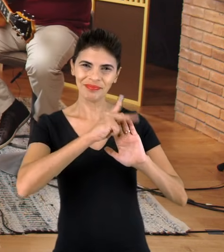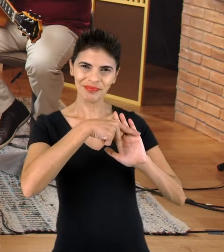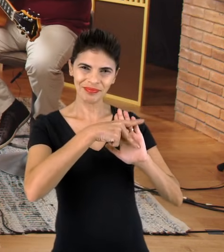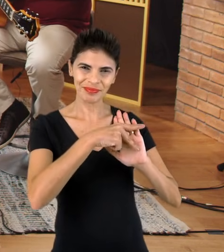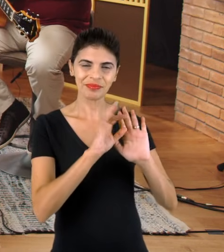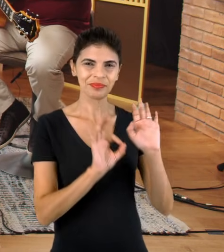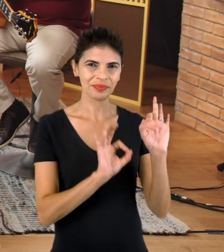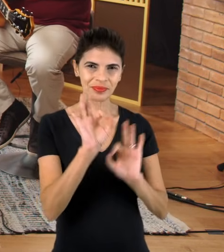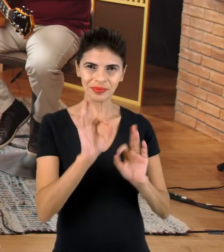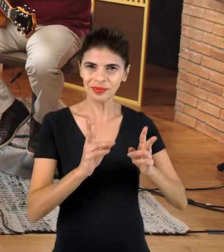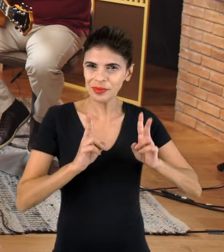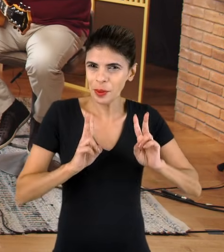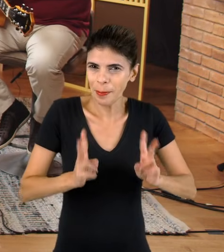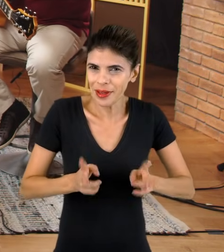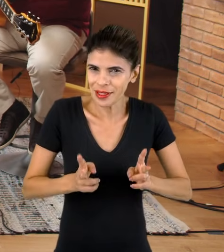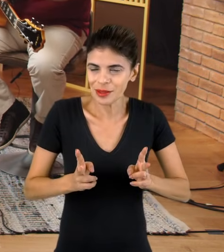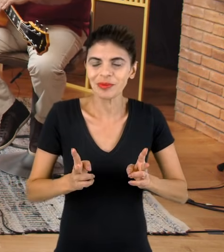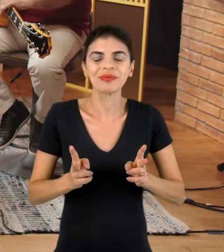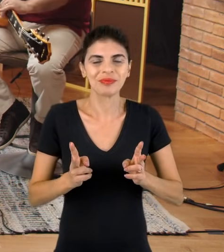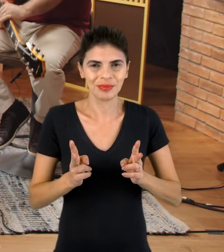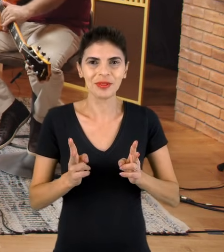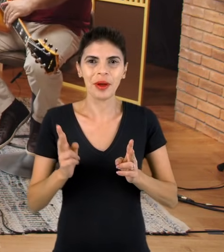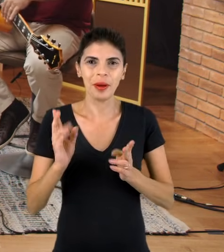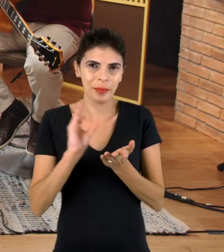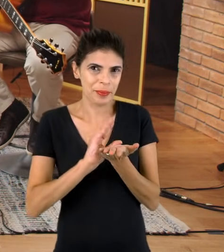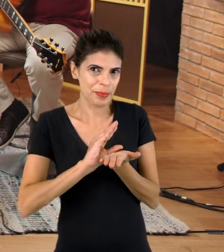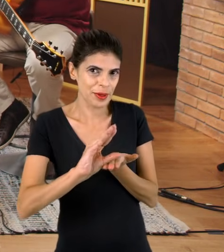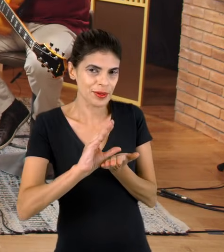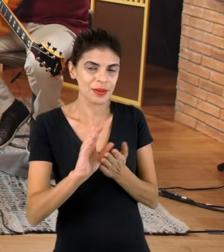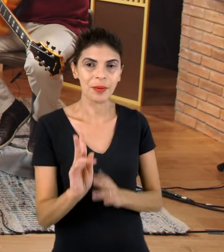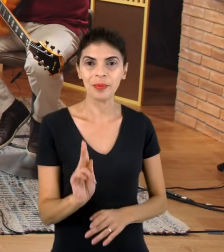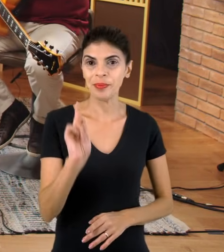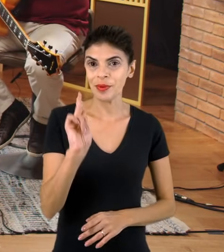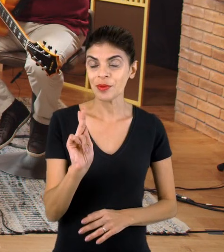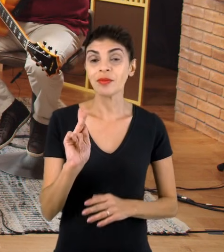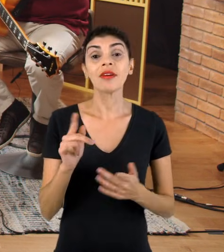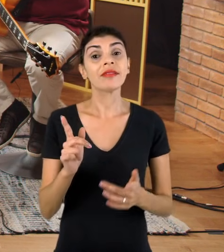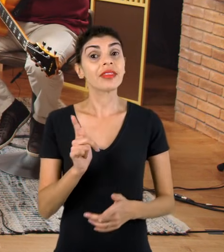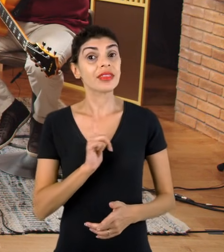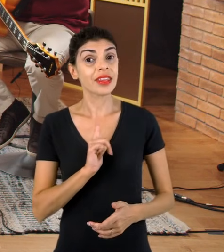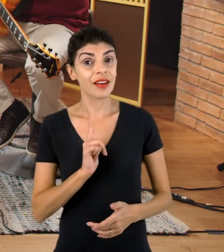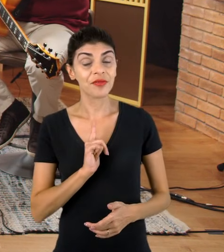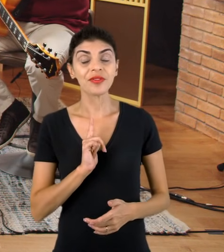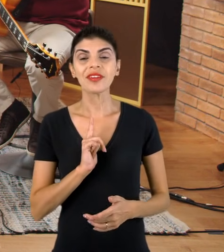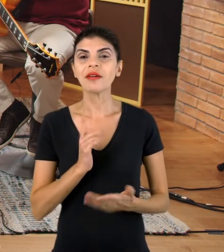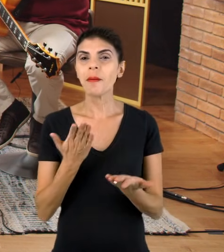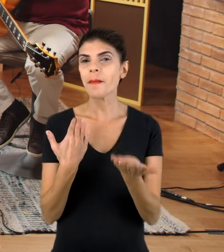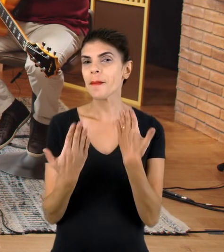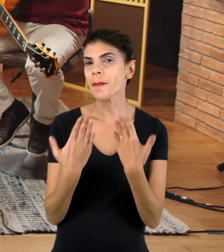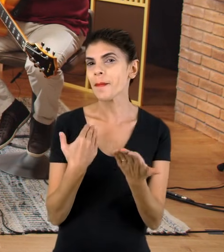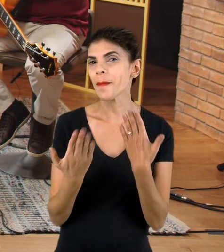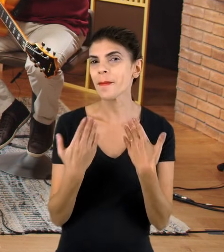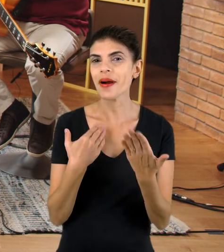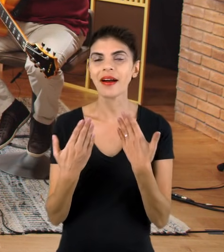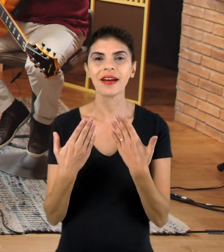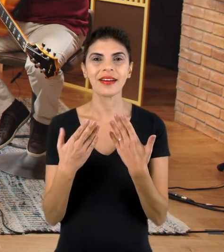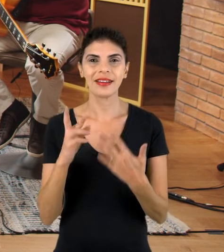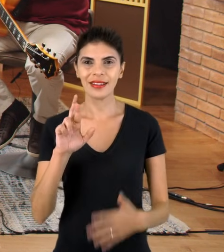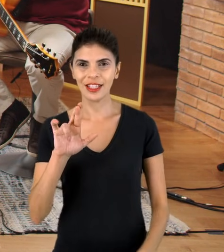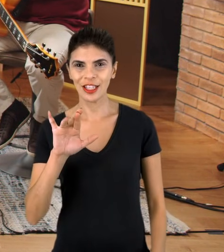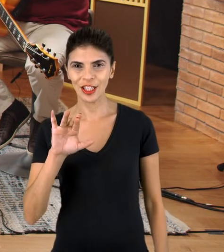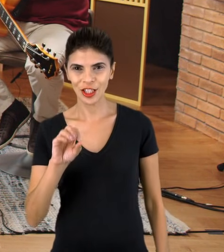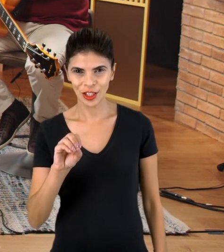do mesmo projeto, assim. Dentro do mesmo, de patrocínio. E aí a gente teve um bate-papo ali